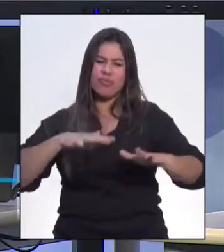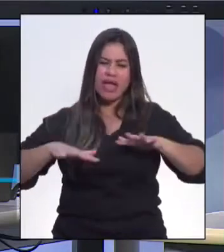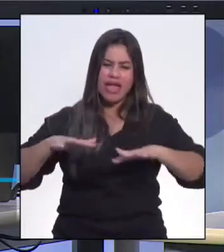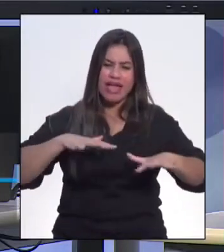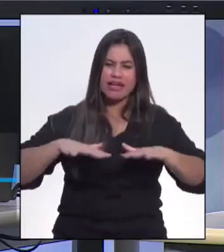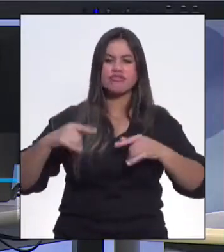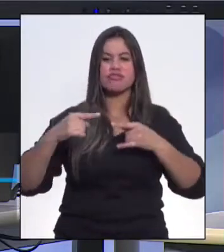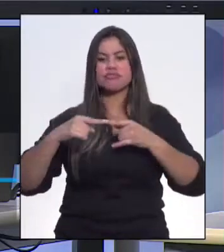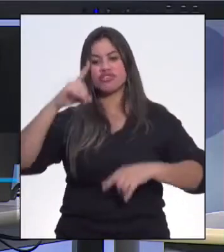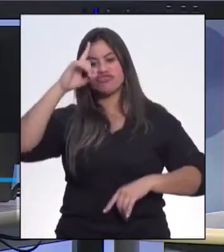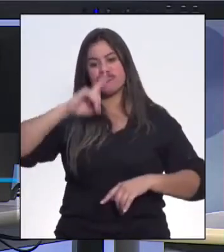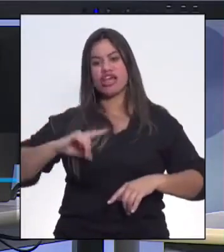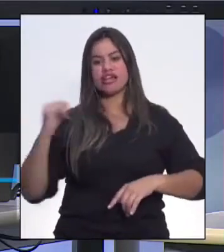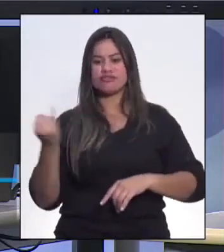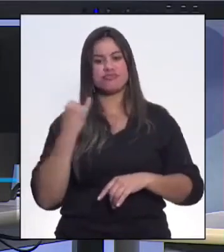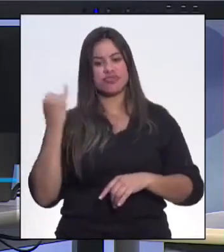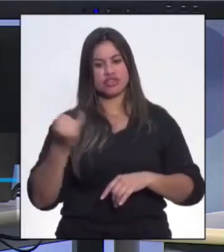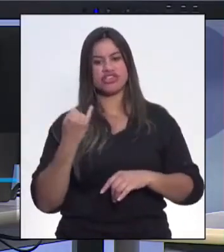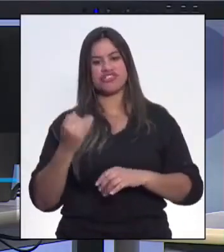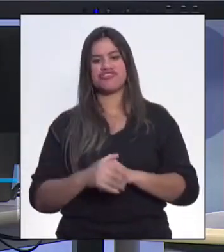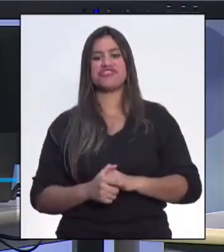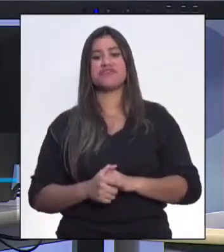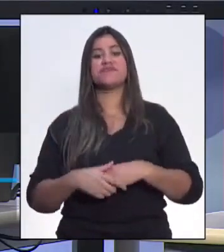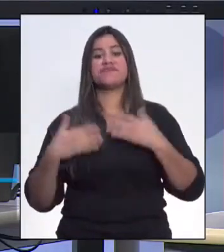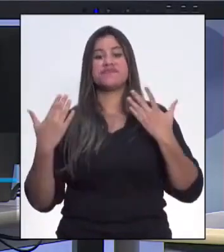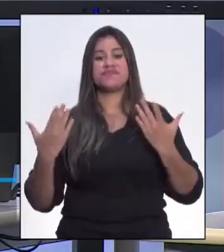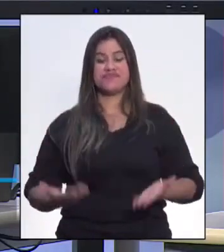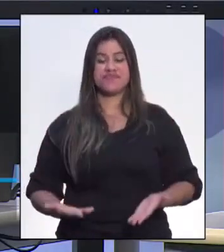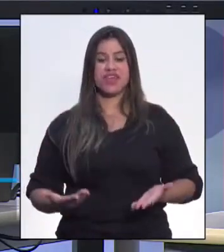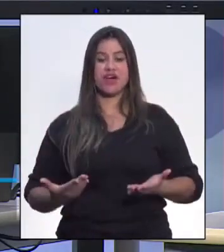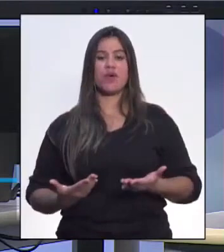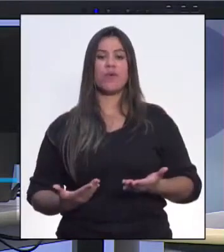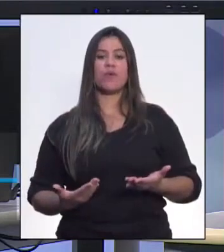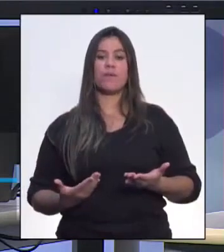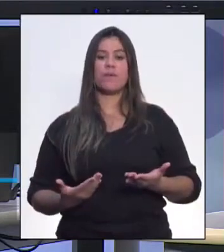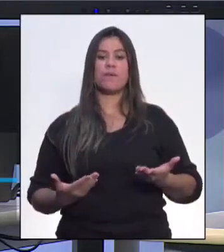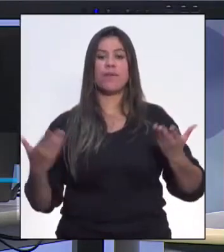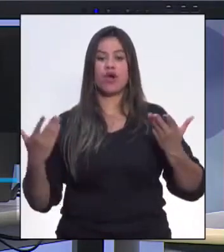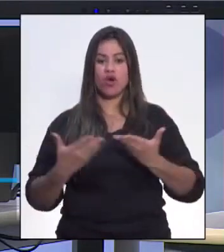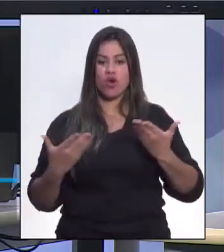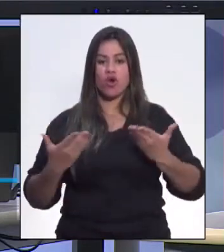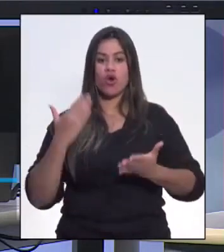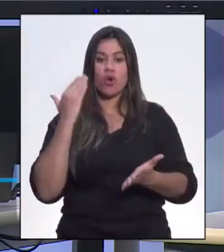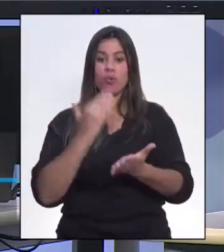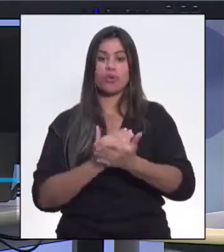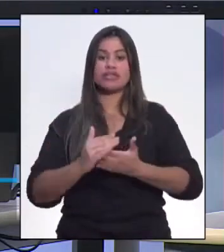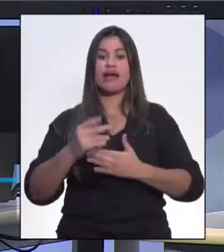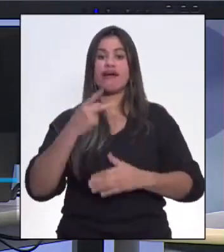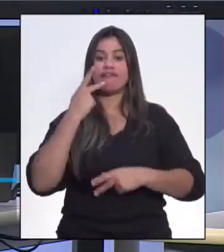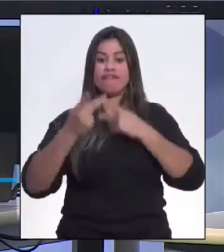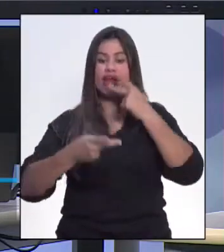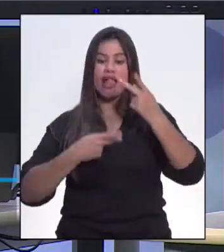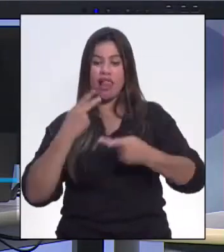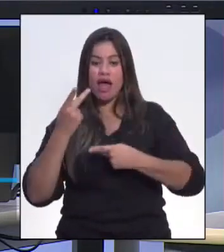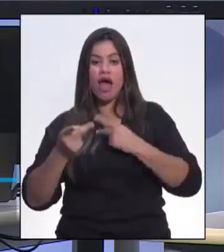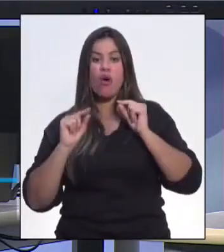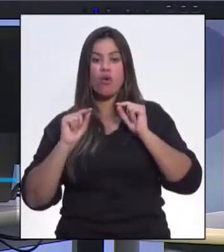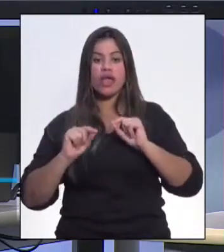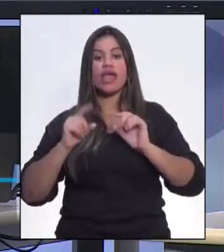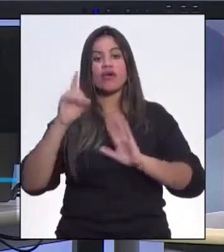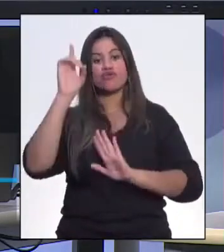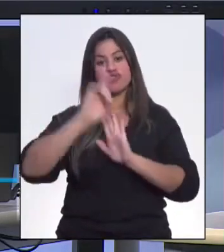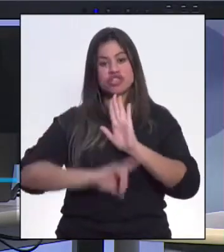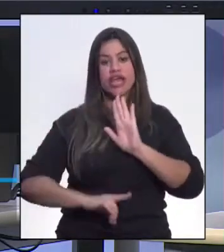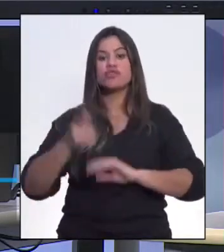dos direitos, é tão fundamental. Então, a partir agora, nós vamos falar como esses direitos